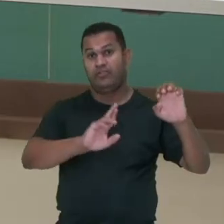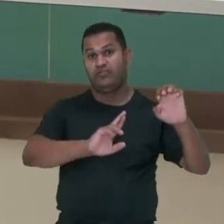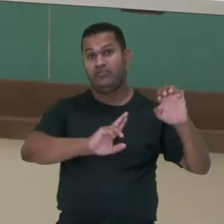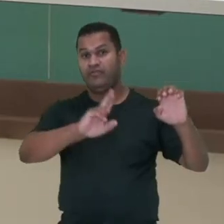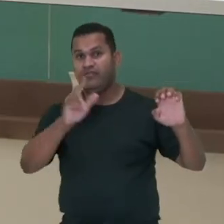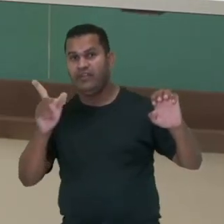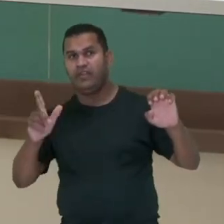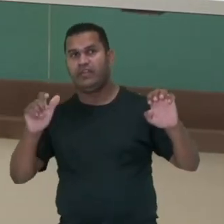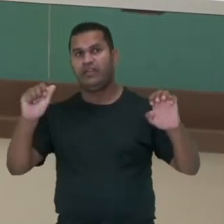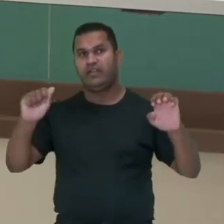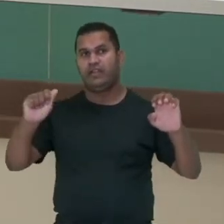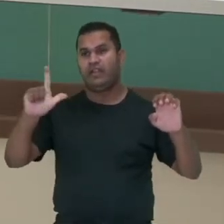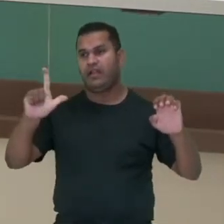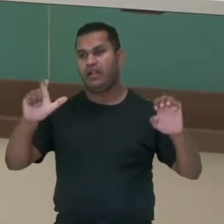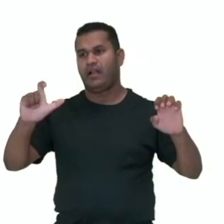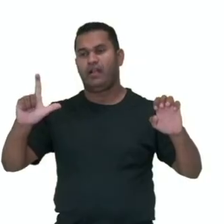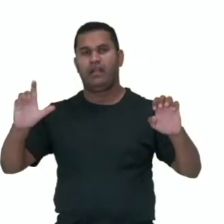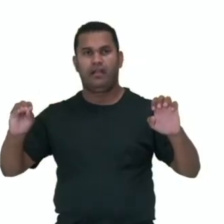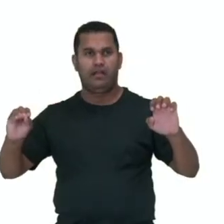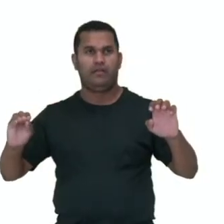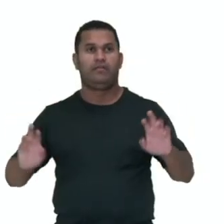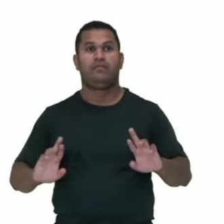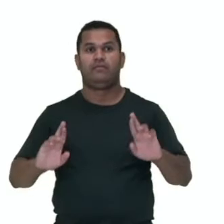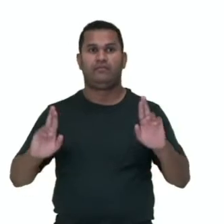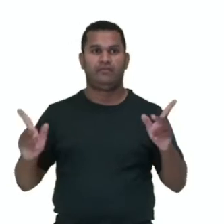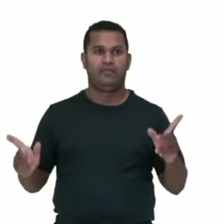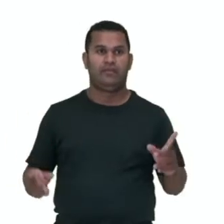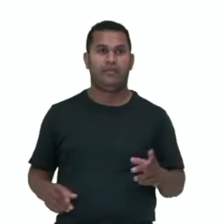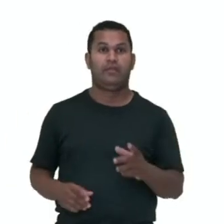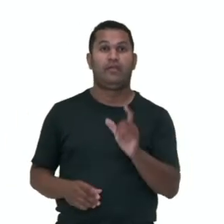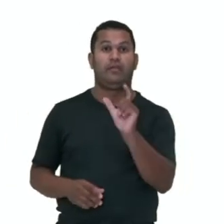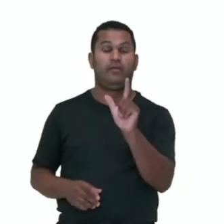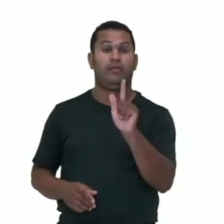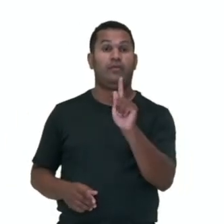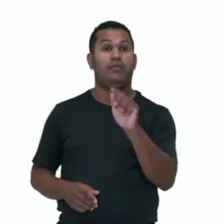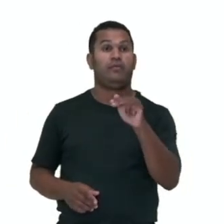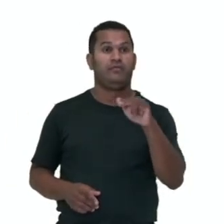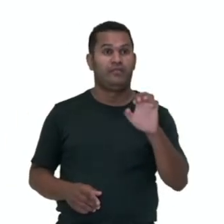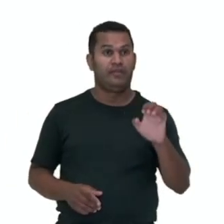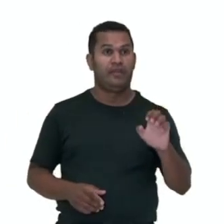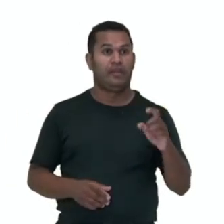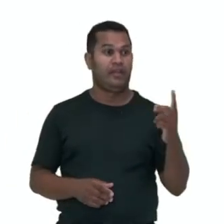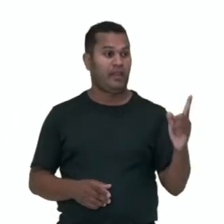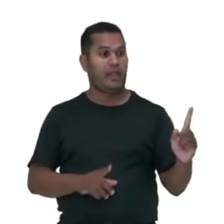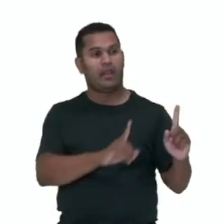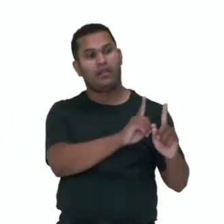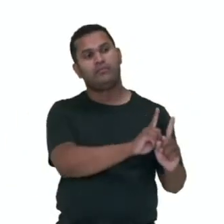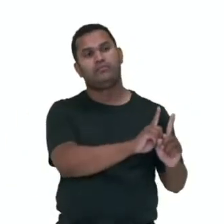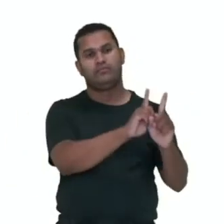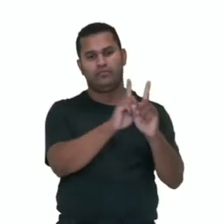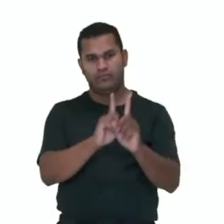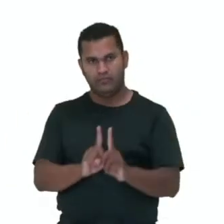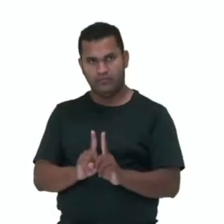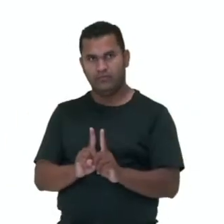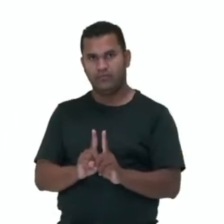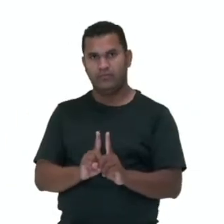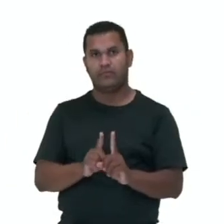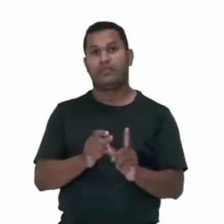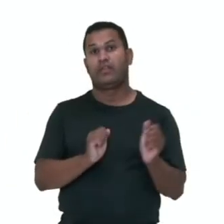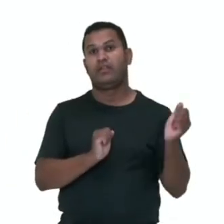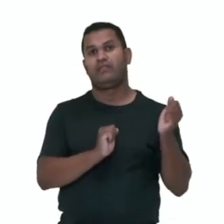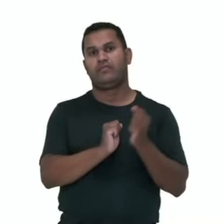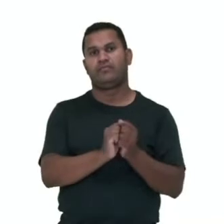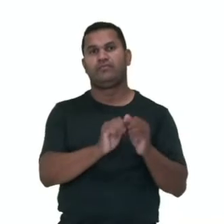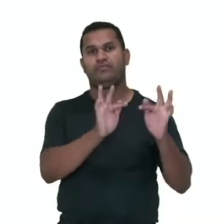da pele ou dos olhos. Já o alelo é a variação desse gene, tá? Que vai determinar como essa característica irá se expressar